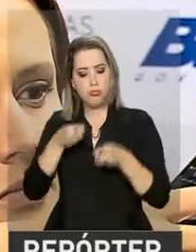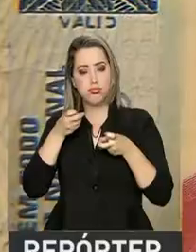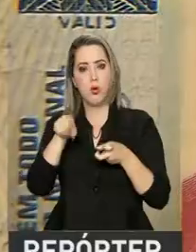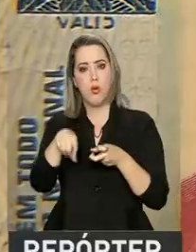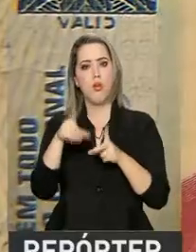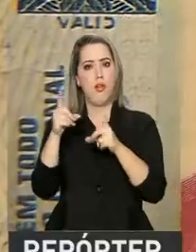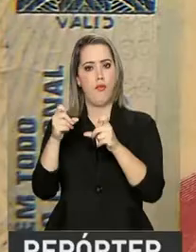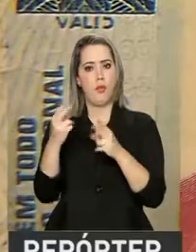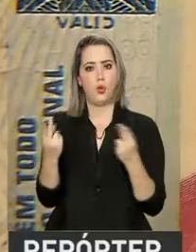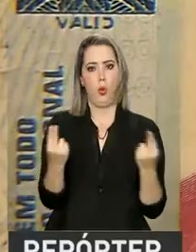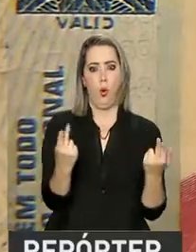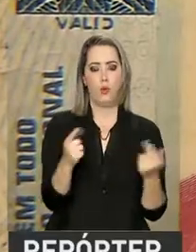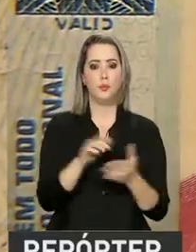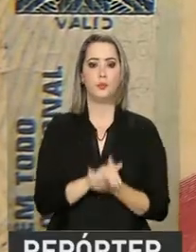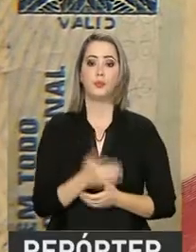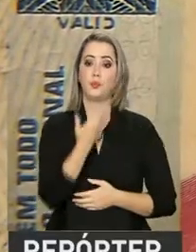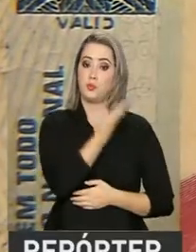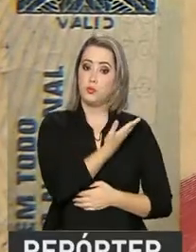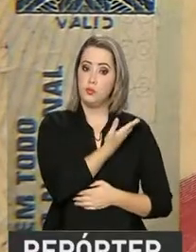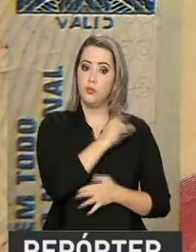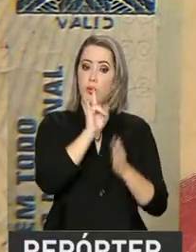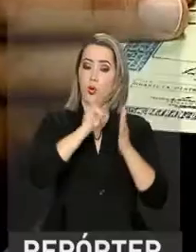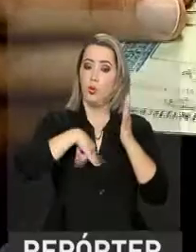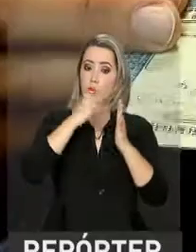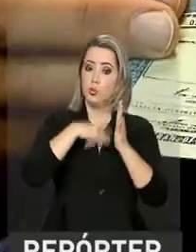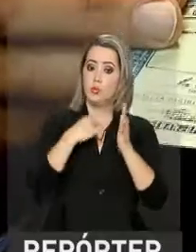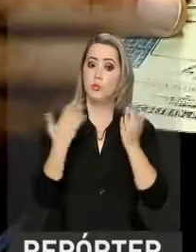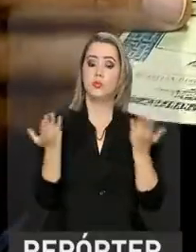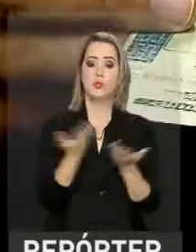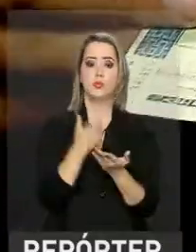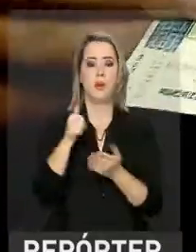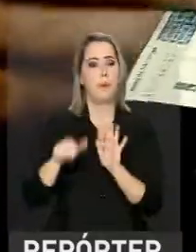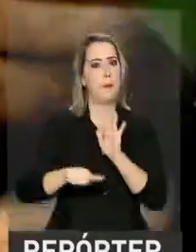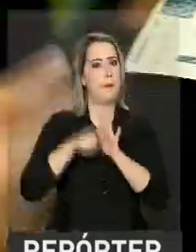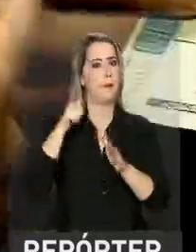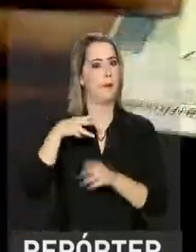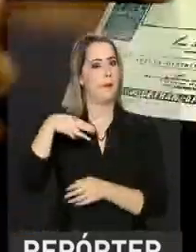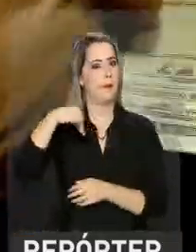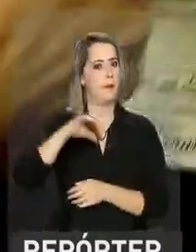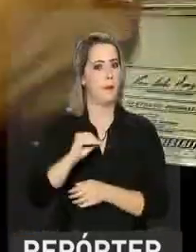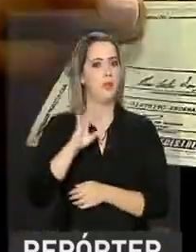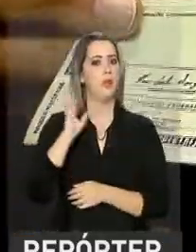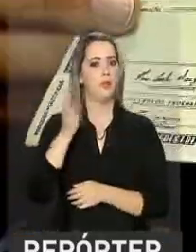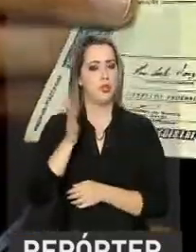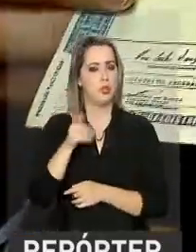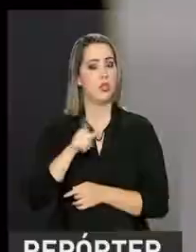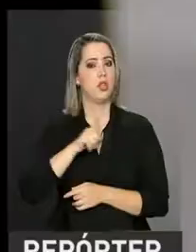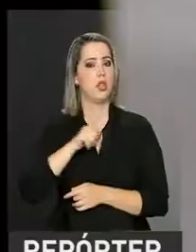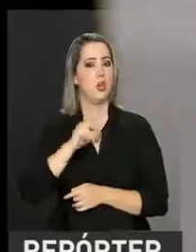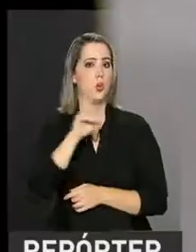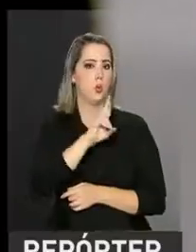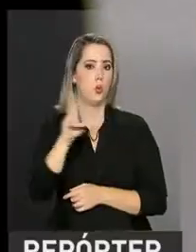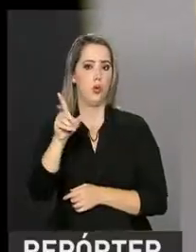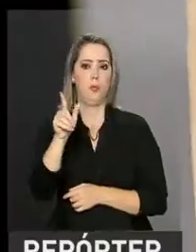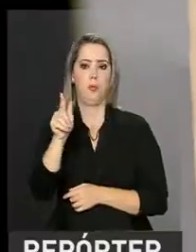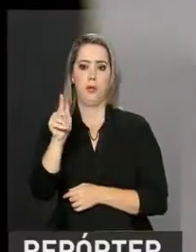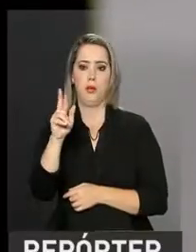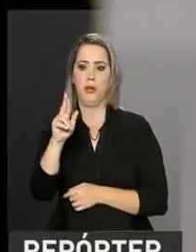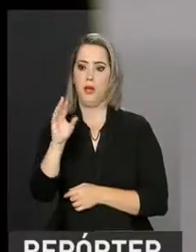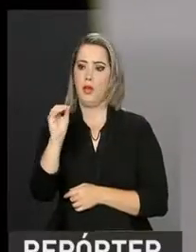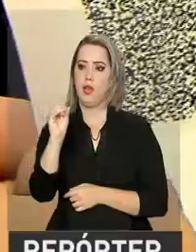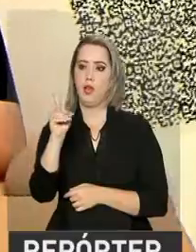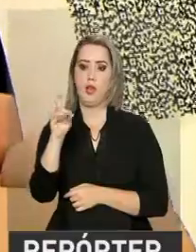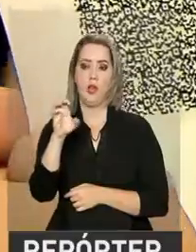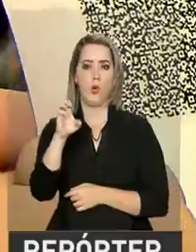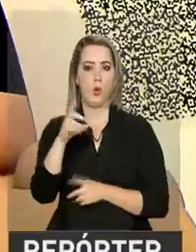imagem as carteiras de motorista emitidas a partir do dia 1º de maio já têm o chamado que a cold com um aplicativo de celular